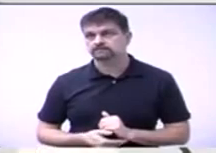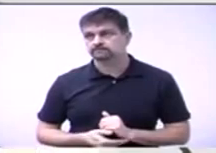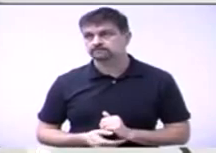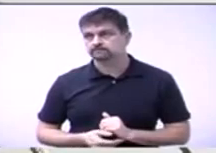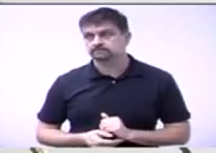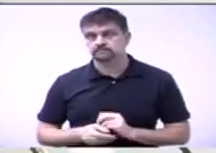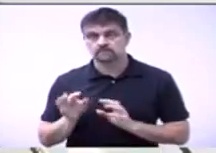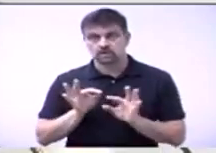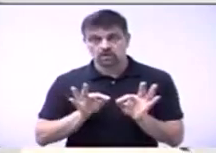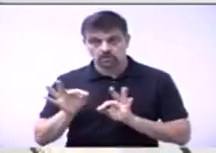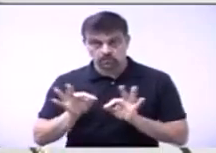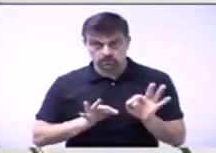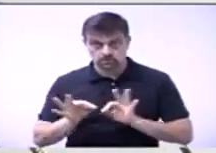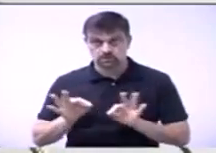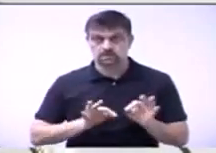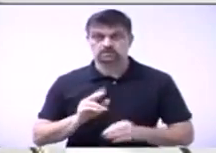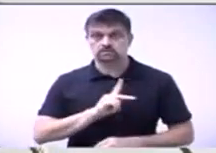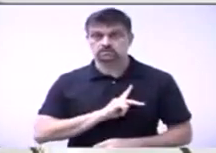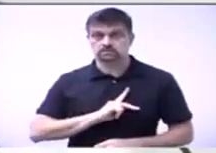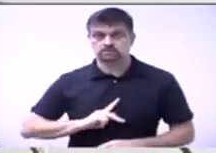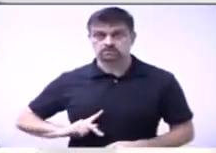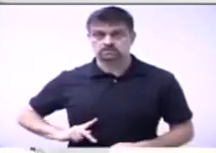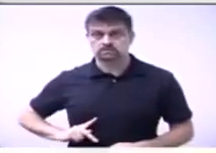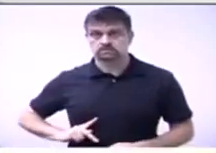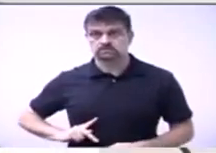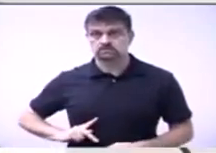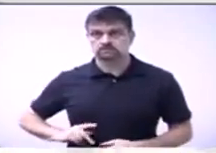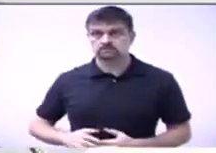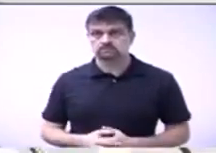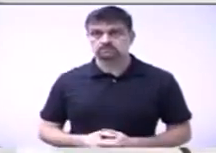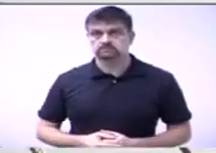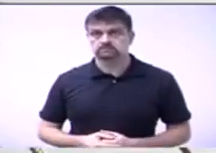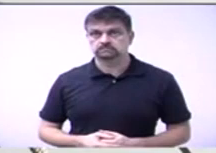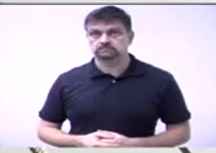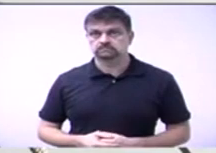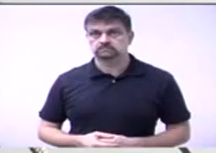Esse projeto, senhor presidente, senhores colegas...